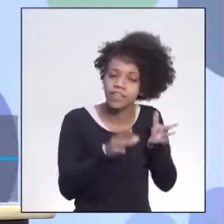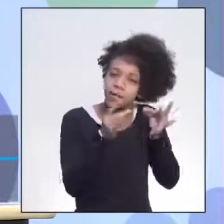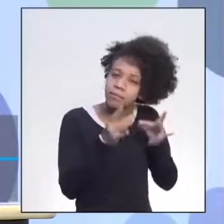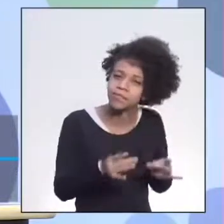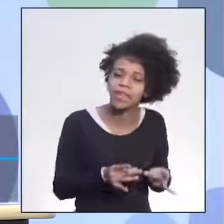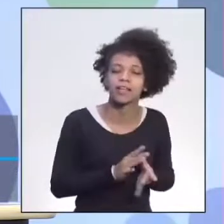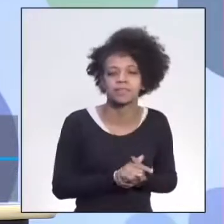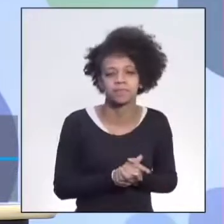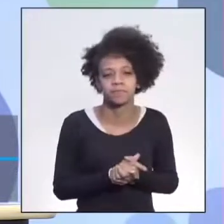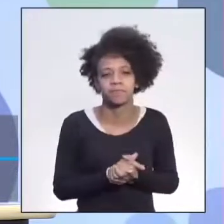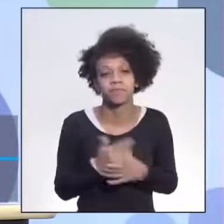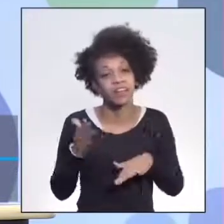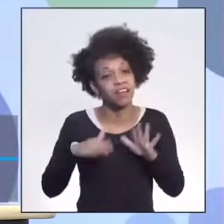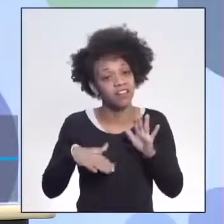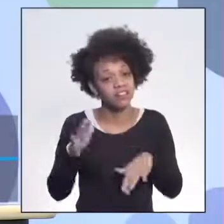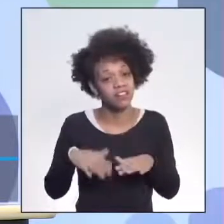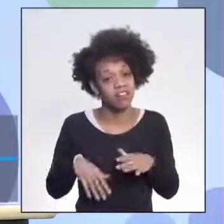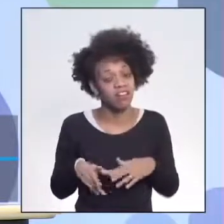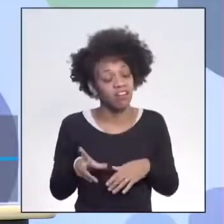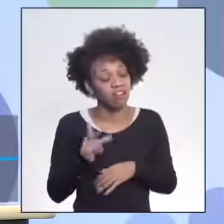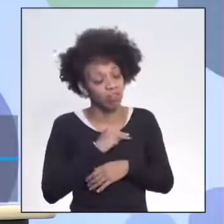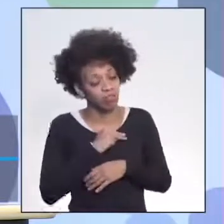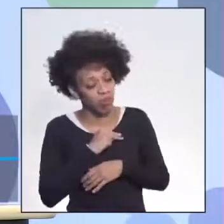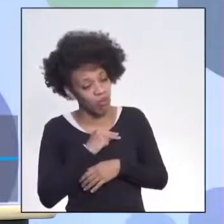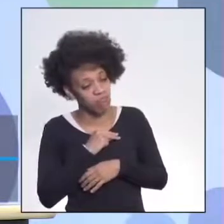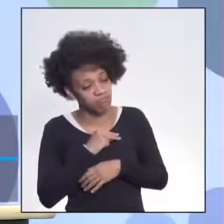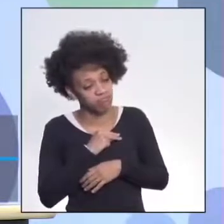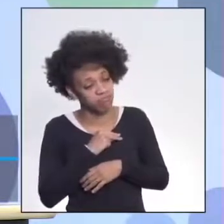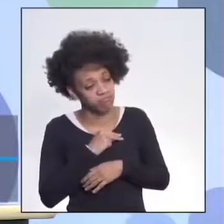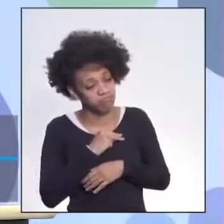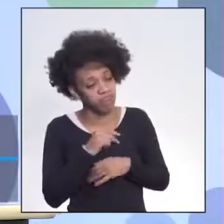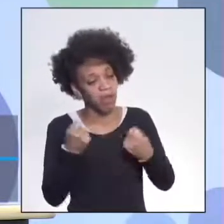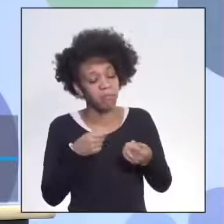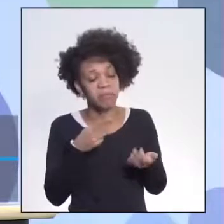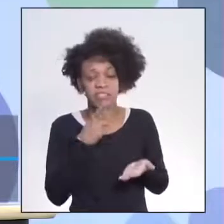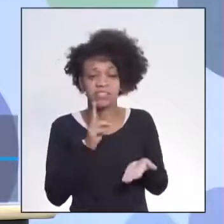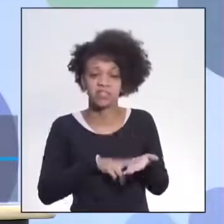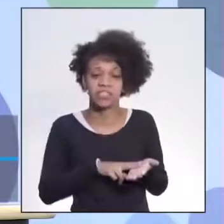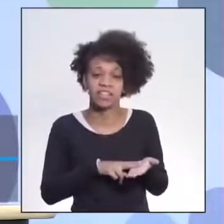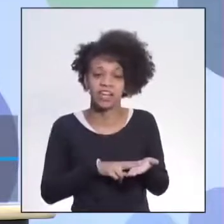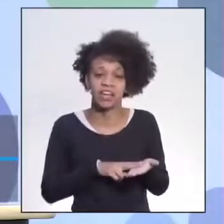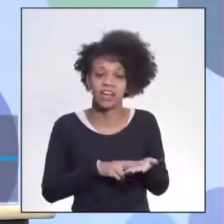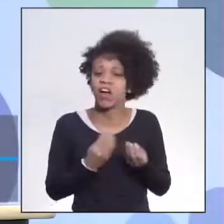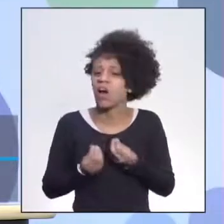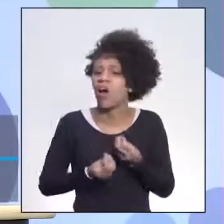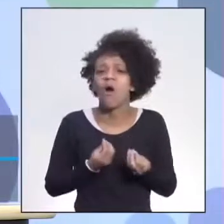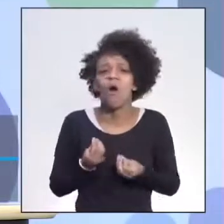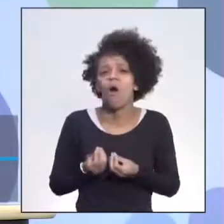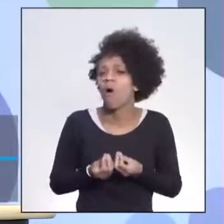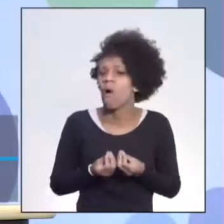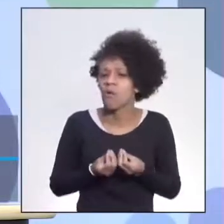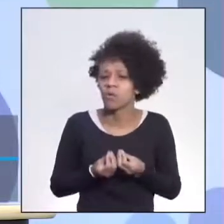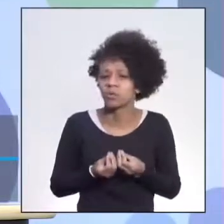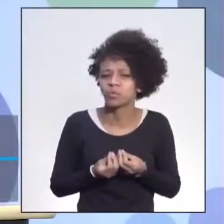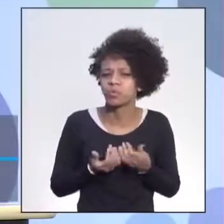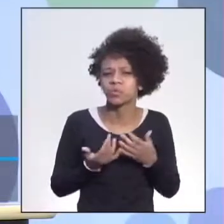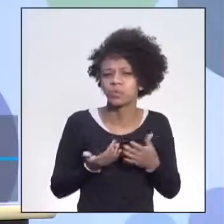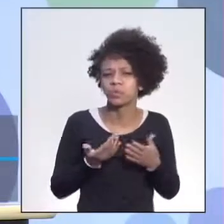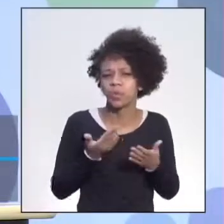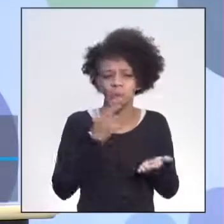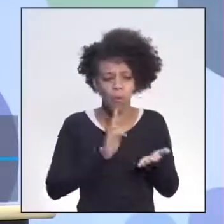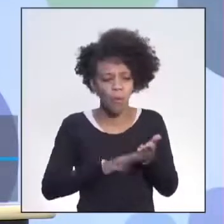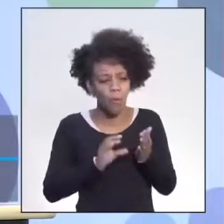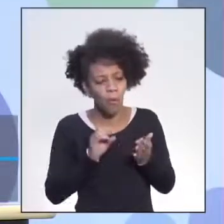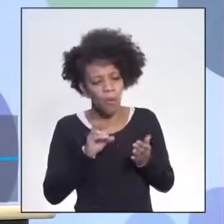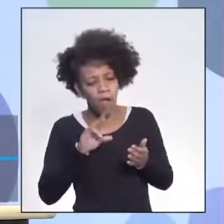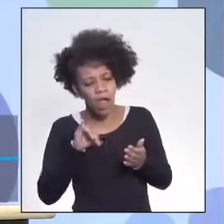assim. E às vezes a gente fala, nossa, temos que enviar uma carta, né? Onde fica uma agência do